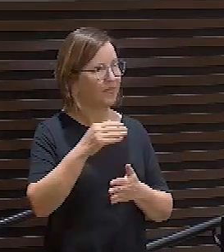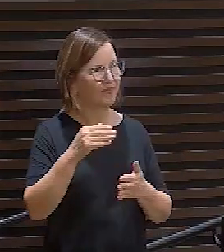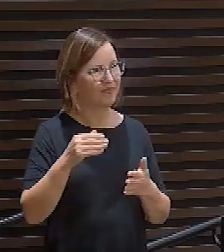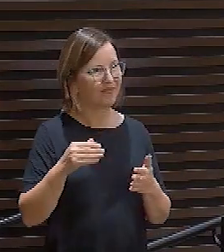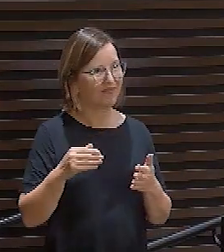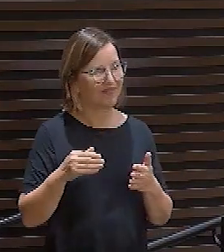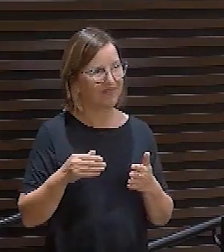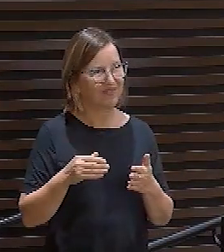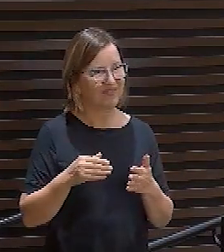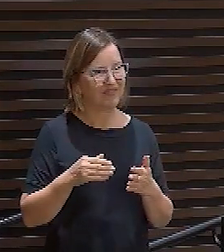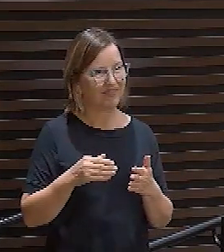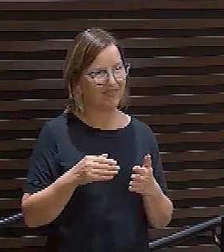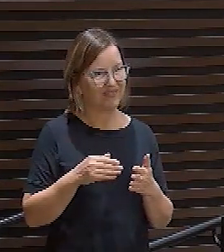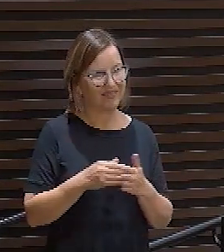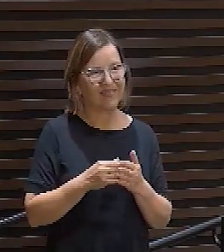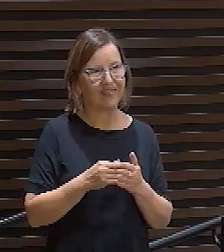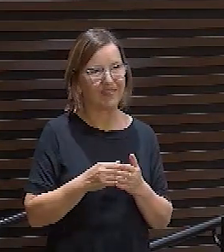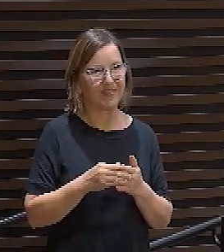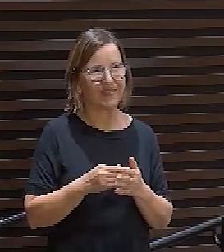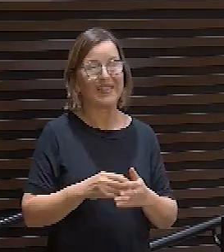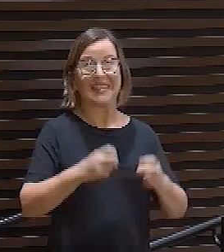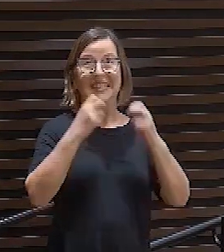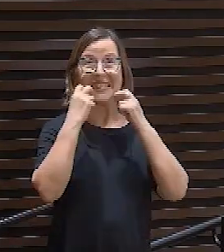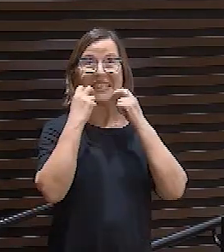em uníssono, em plenos pulmões.